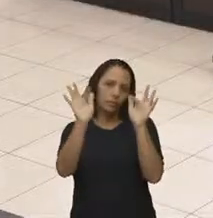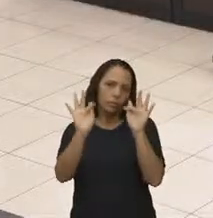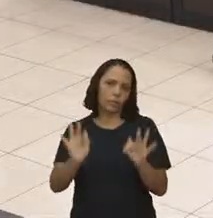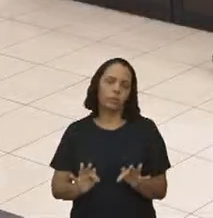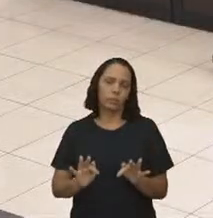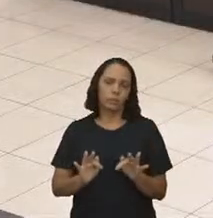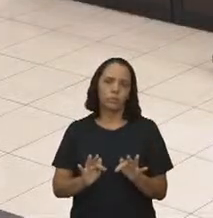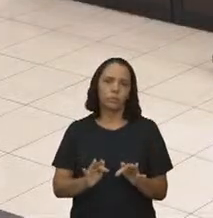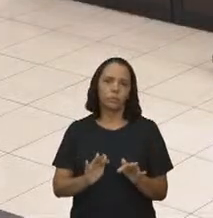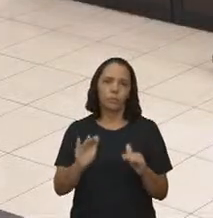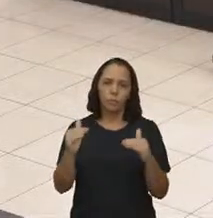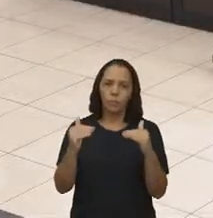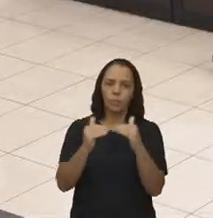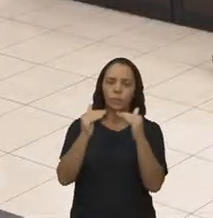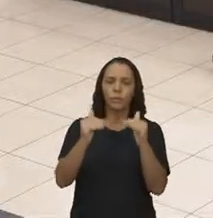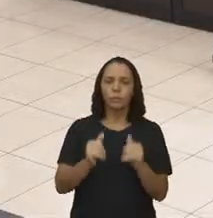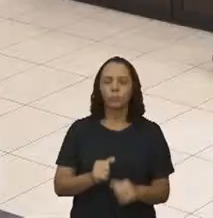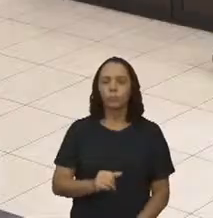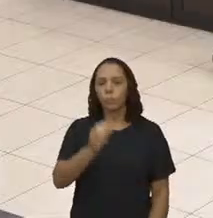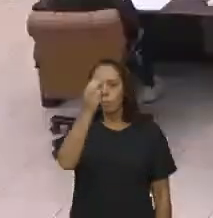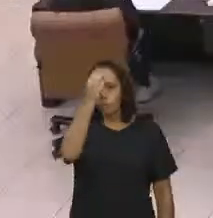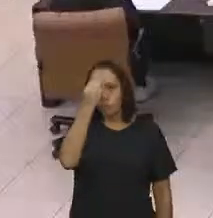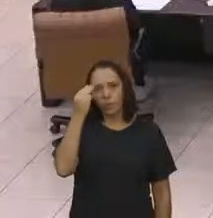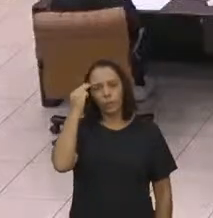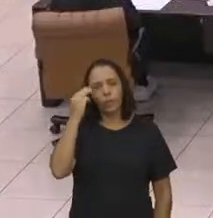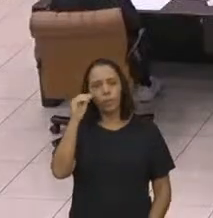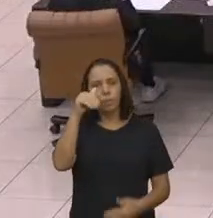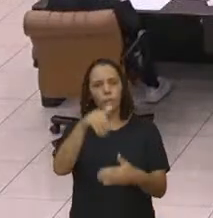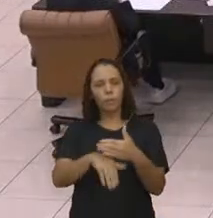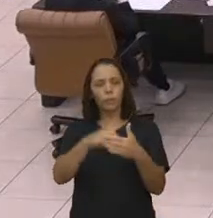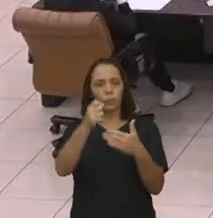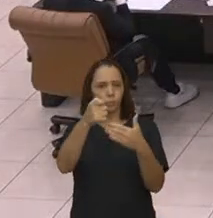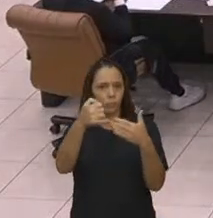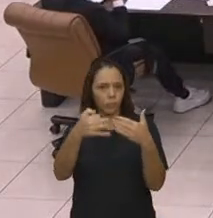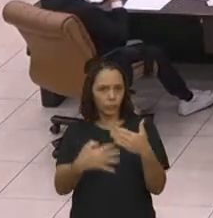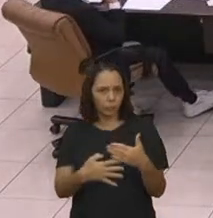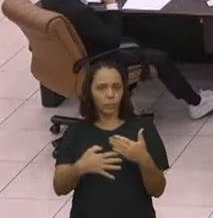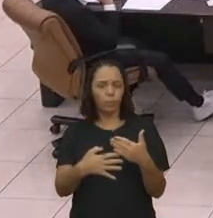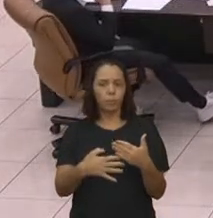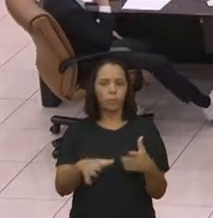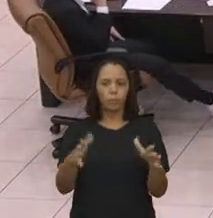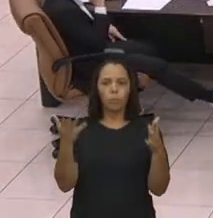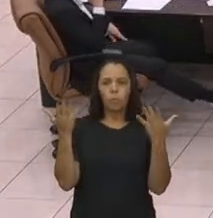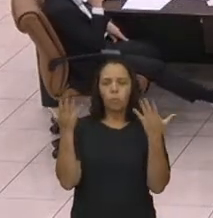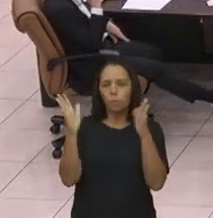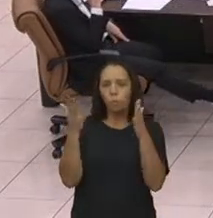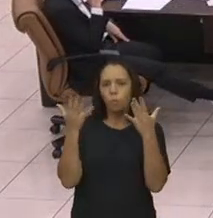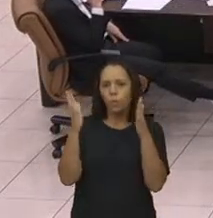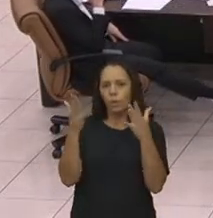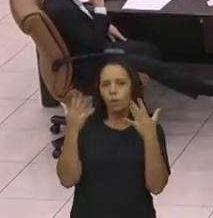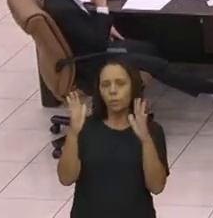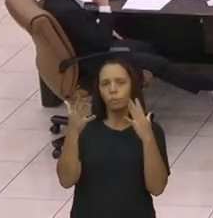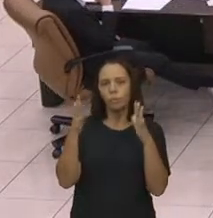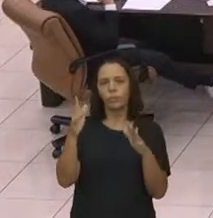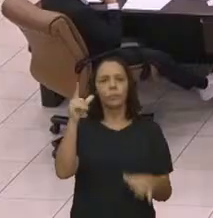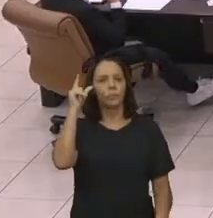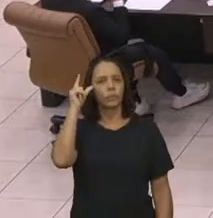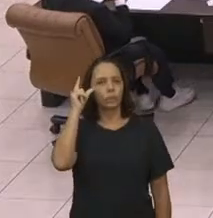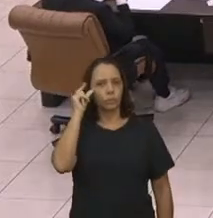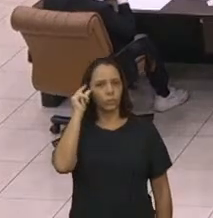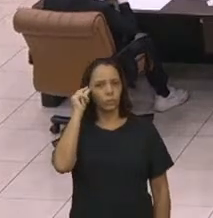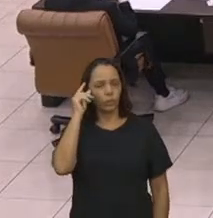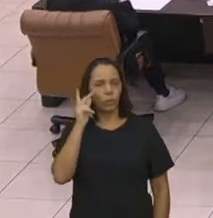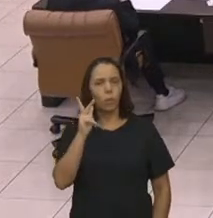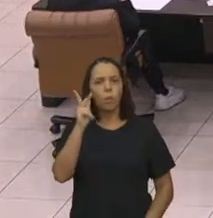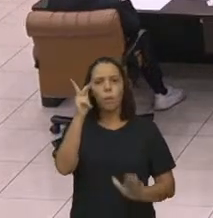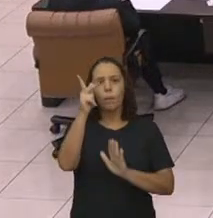Como vota a vereadora Maria Amélia, justificando o meu voto também, quero mais uma vez parabenizar o vereador Jean pelo